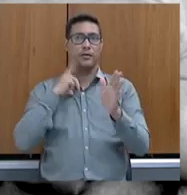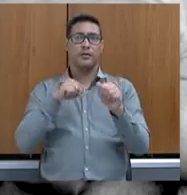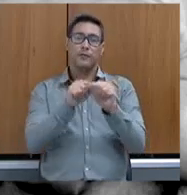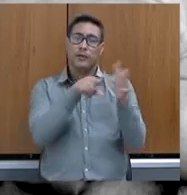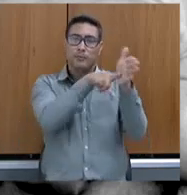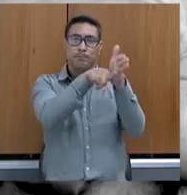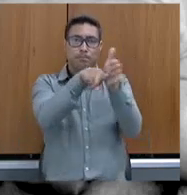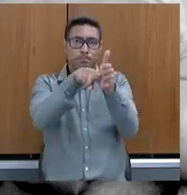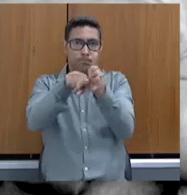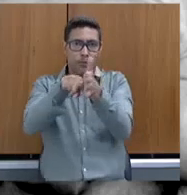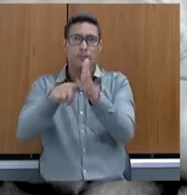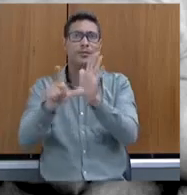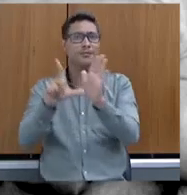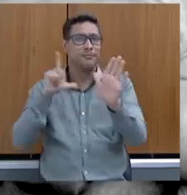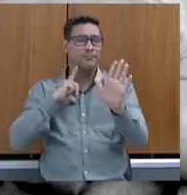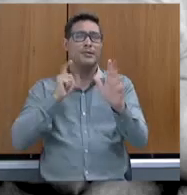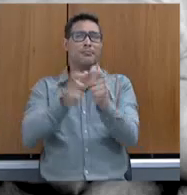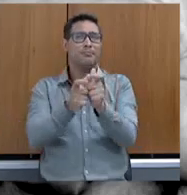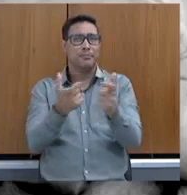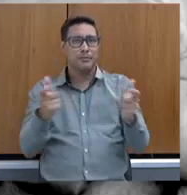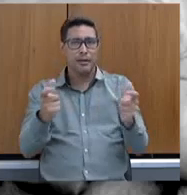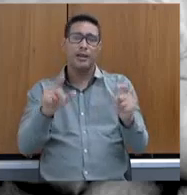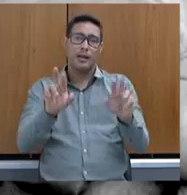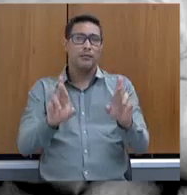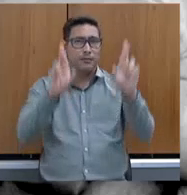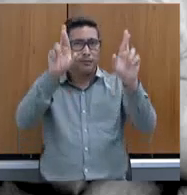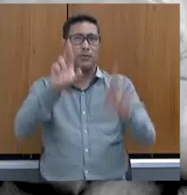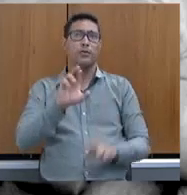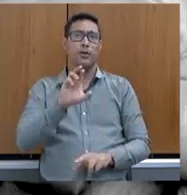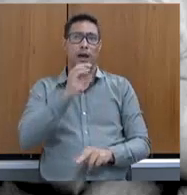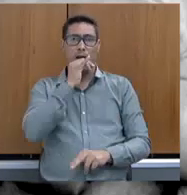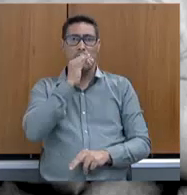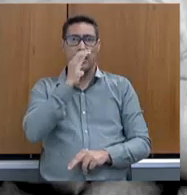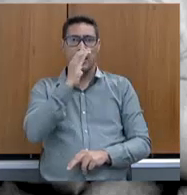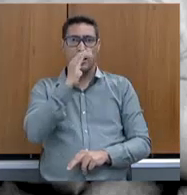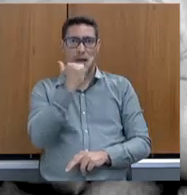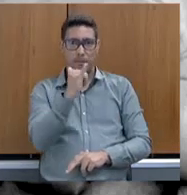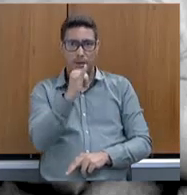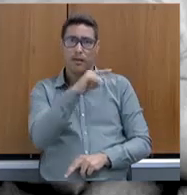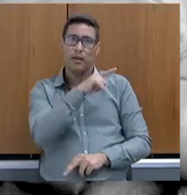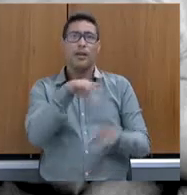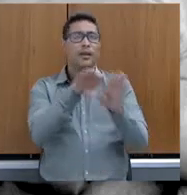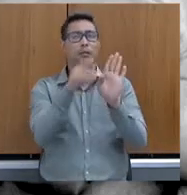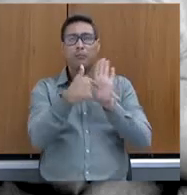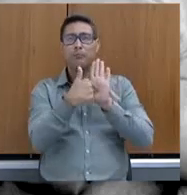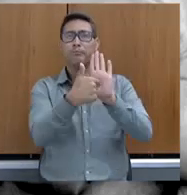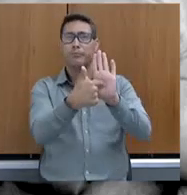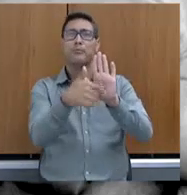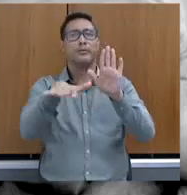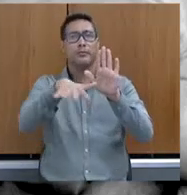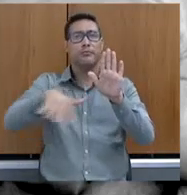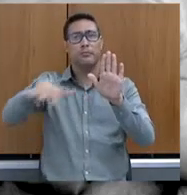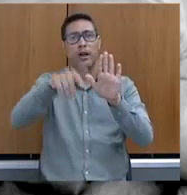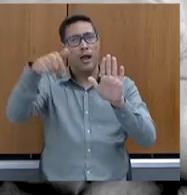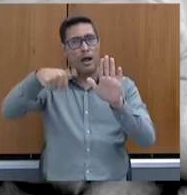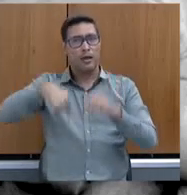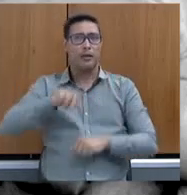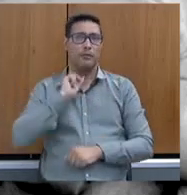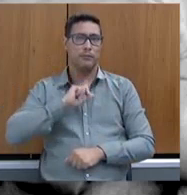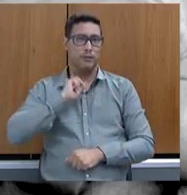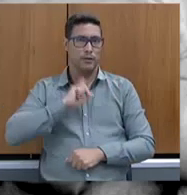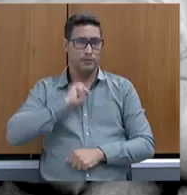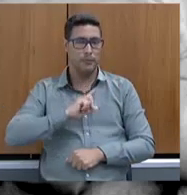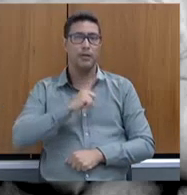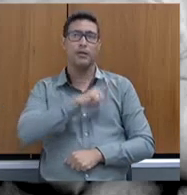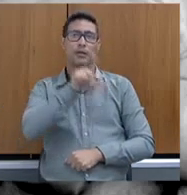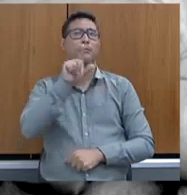é muito Ampla patrocinada pela Cemig a contato é que mostrou um cenário muito promissor em Minas Gerais